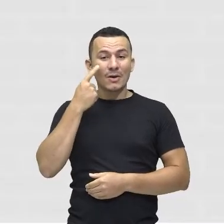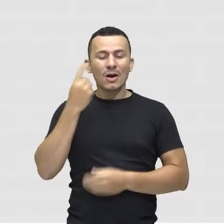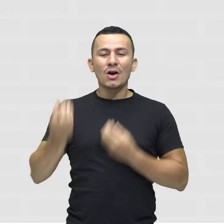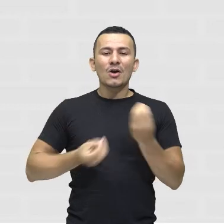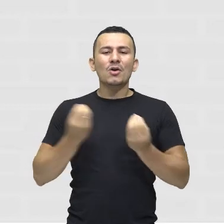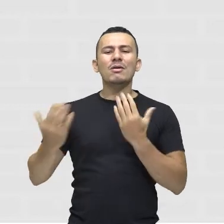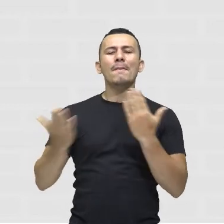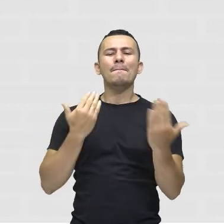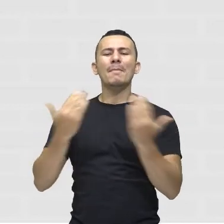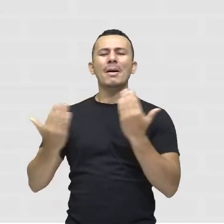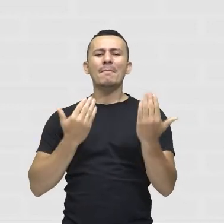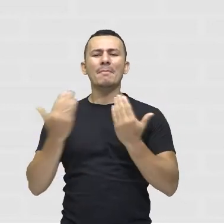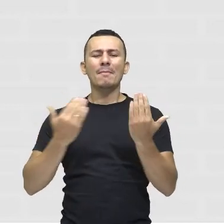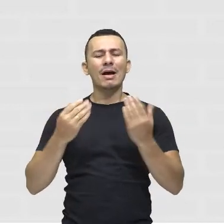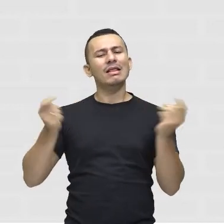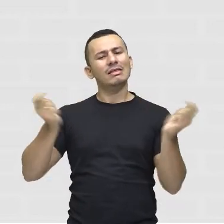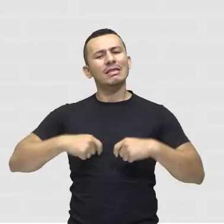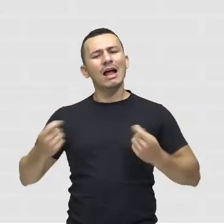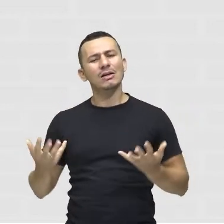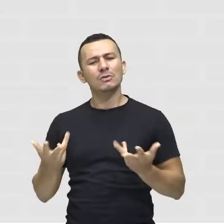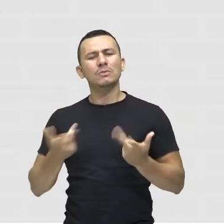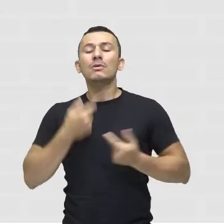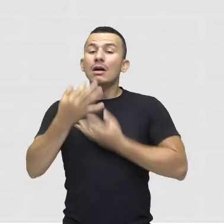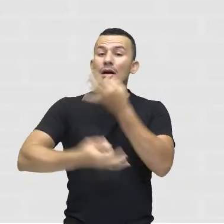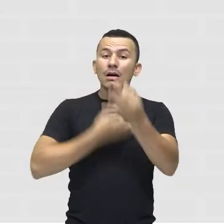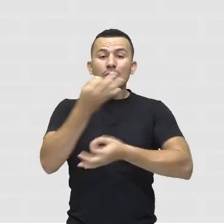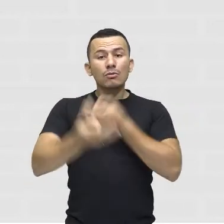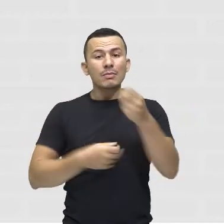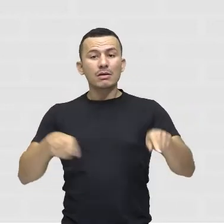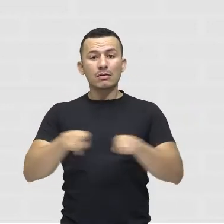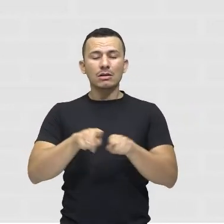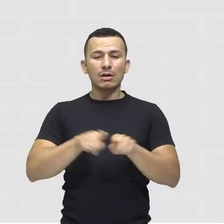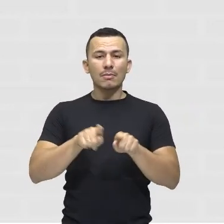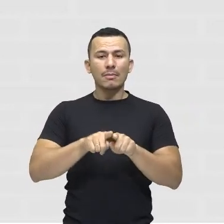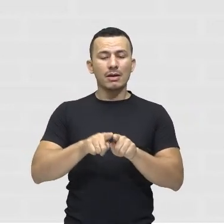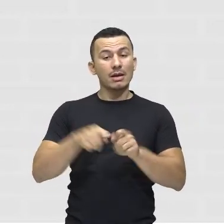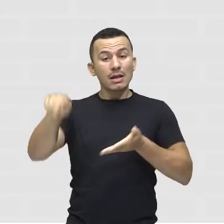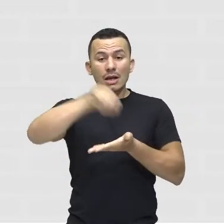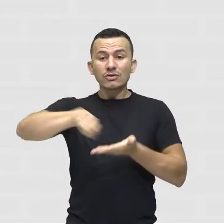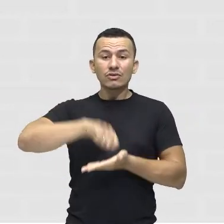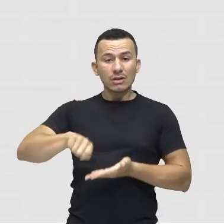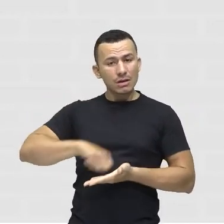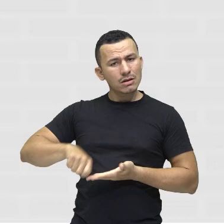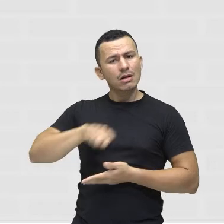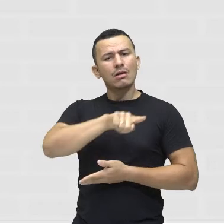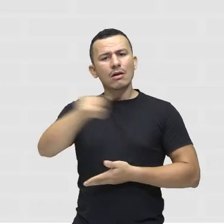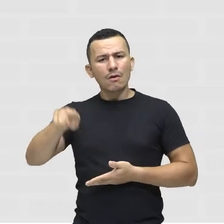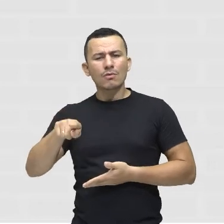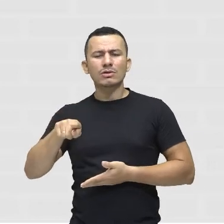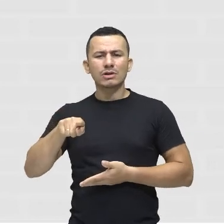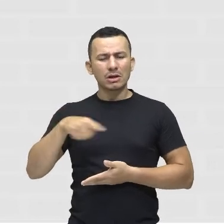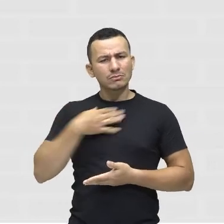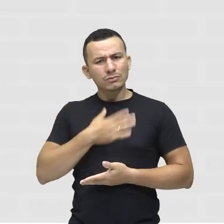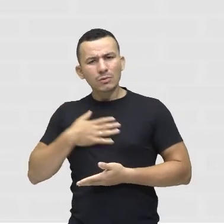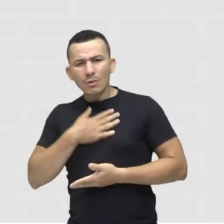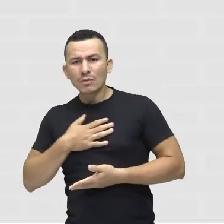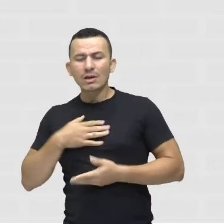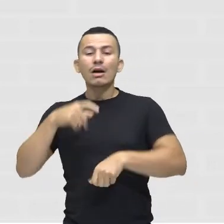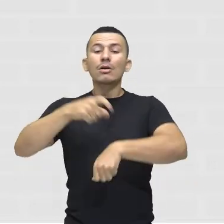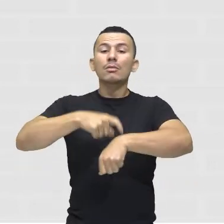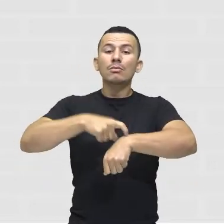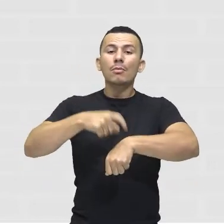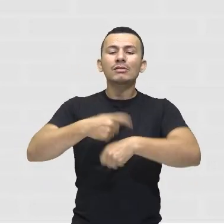comunicar-se utilizando a sua habilidade argumentativa na escrita. Você tem cultivado momentos